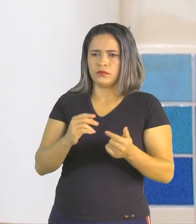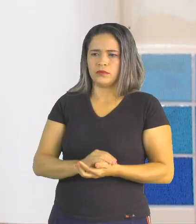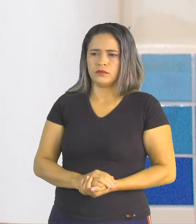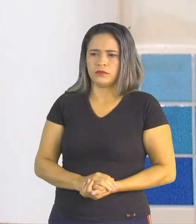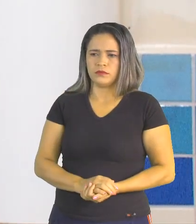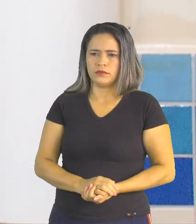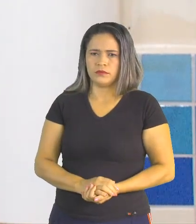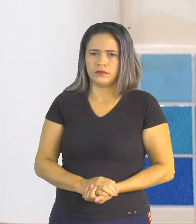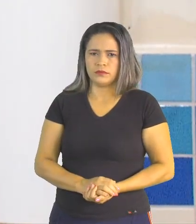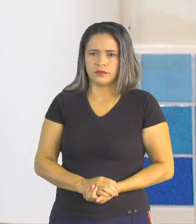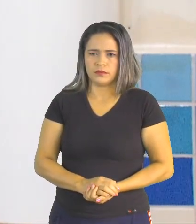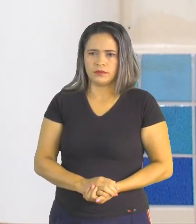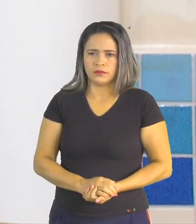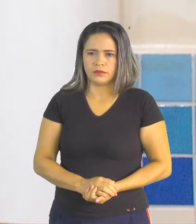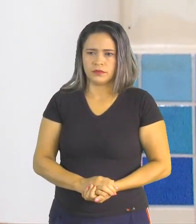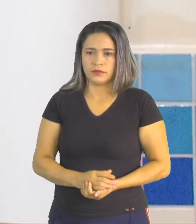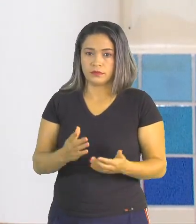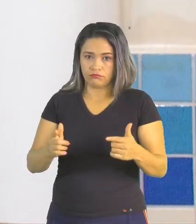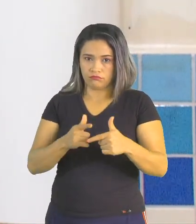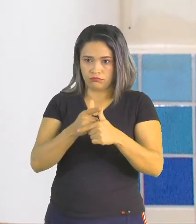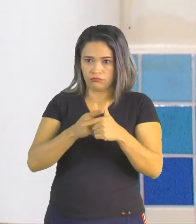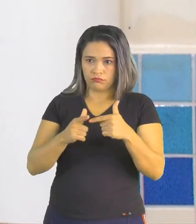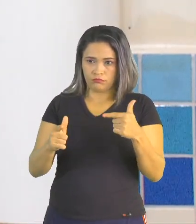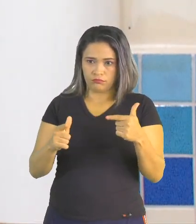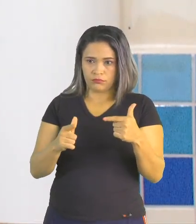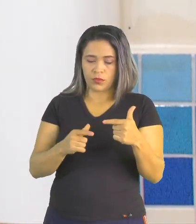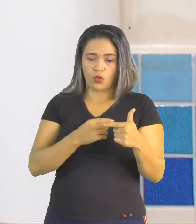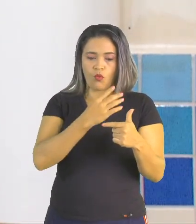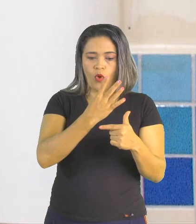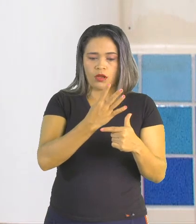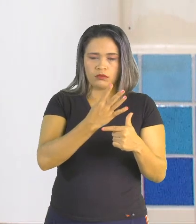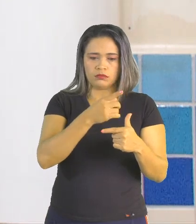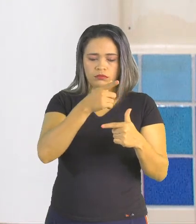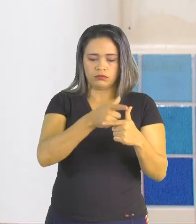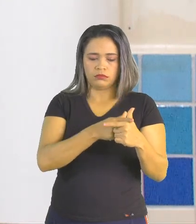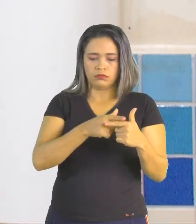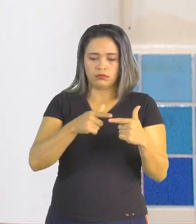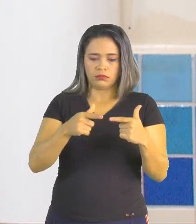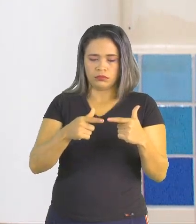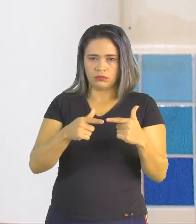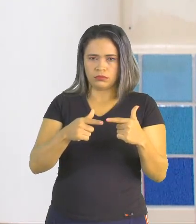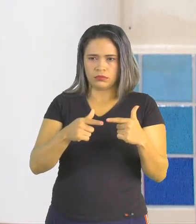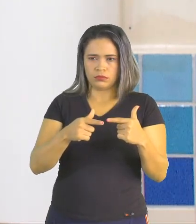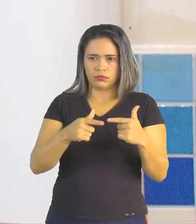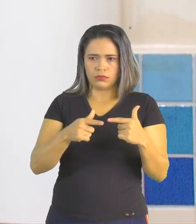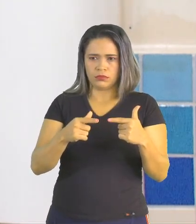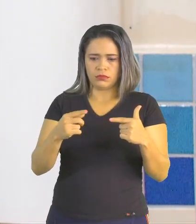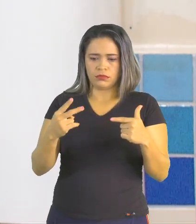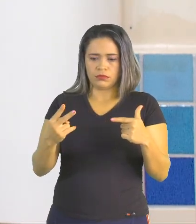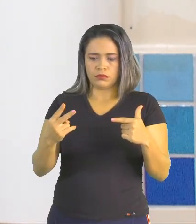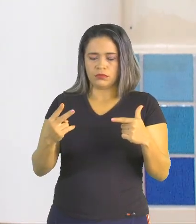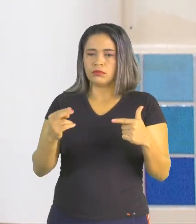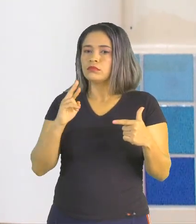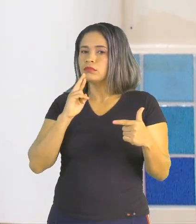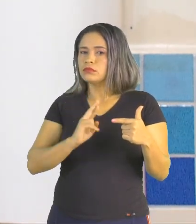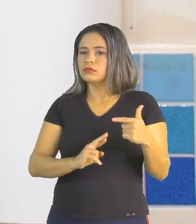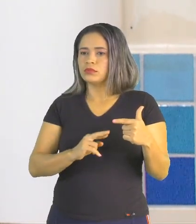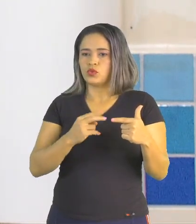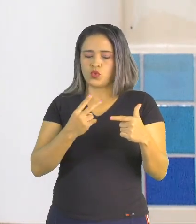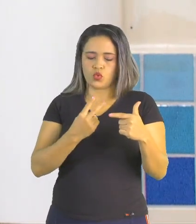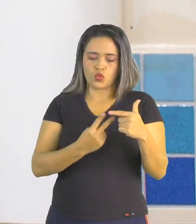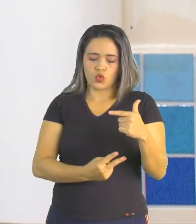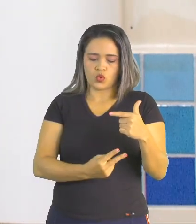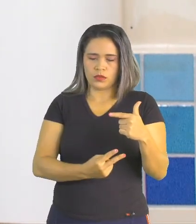2. Vou fazer a divisão. 4 dividido por 2 dá quanto? 2.